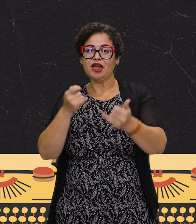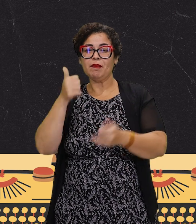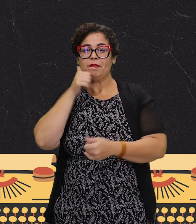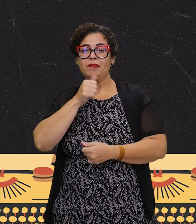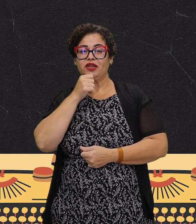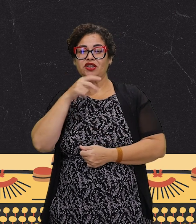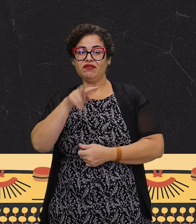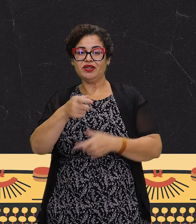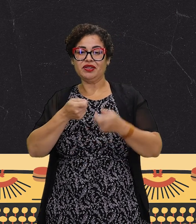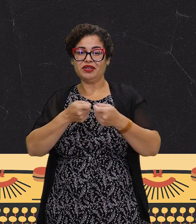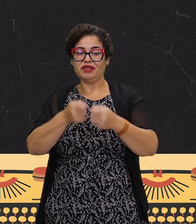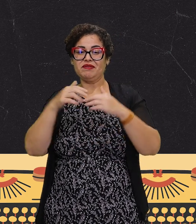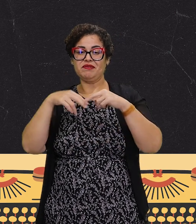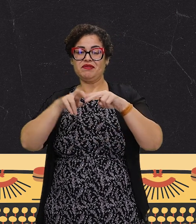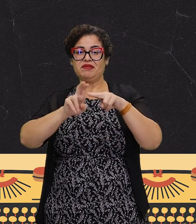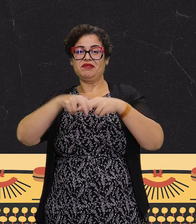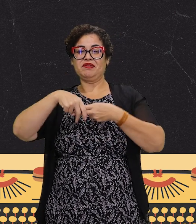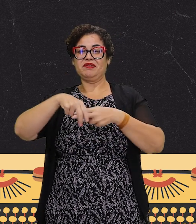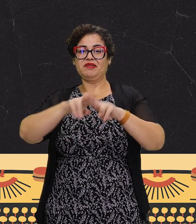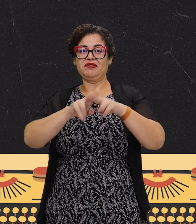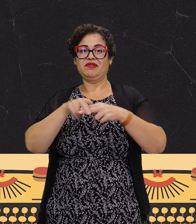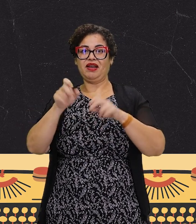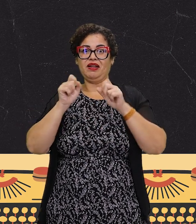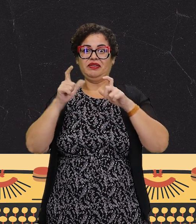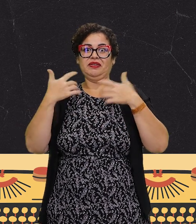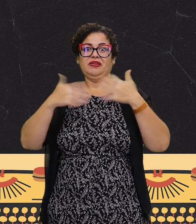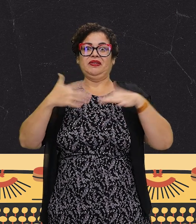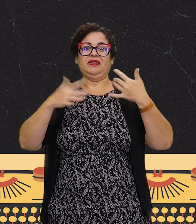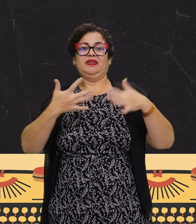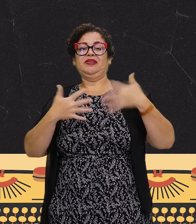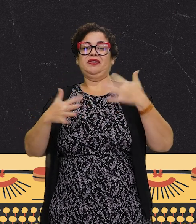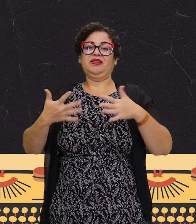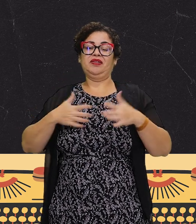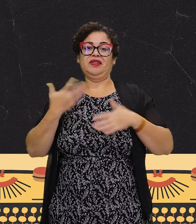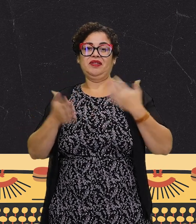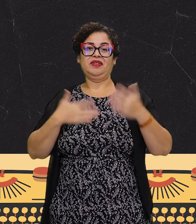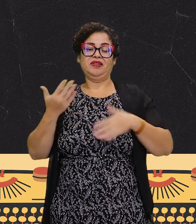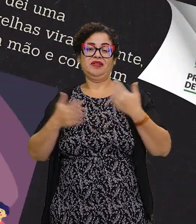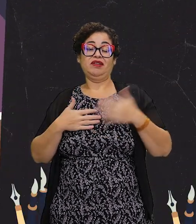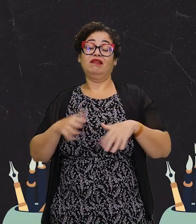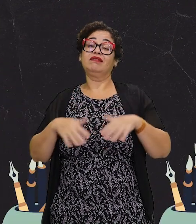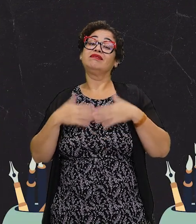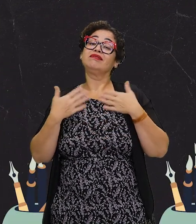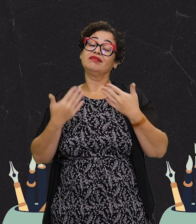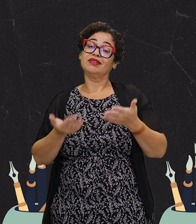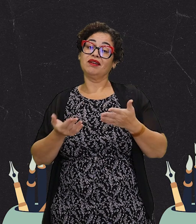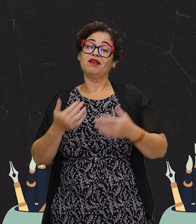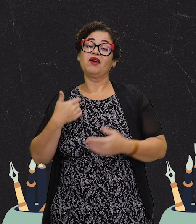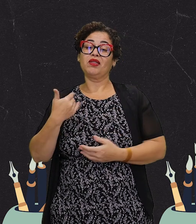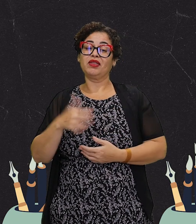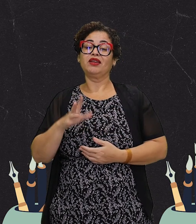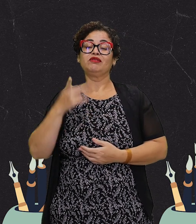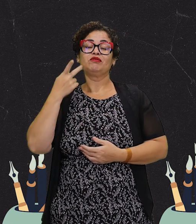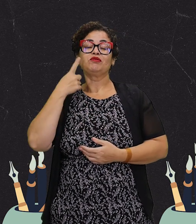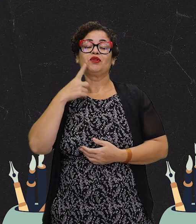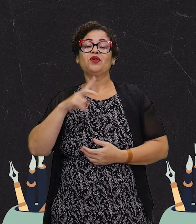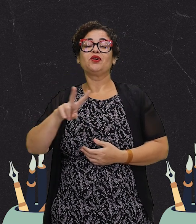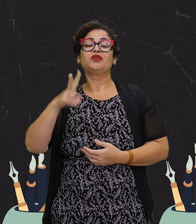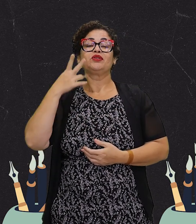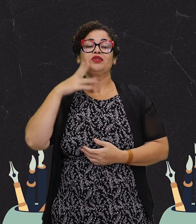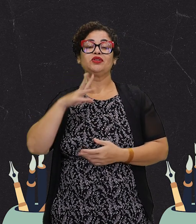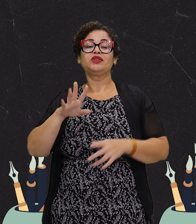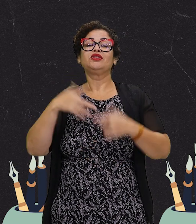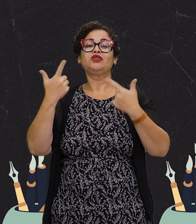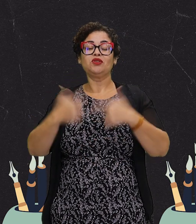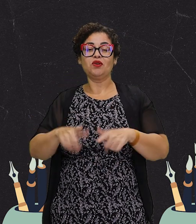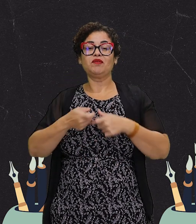minha tia é que viu a cadeira balançar. Ela estava apavorada. Então, eu deixei passar uns